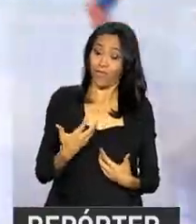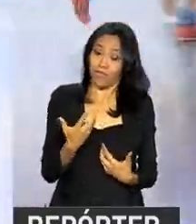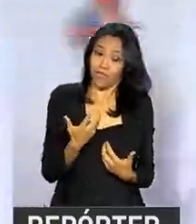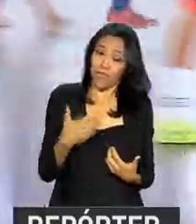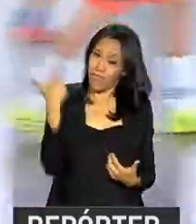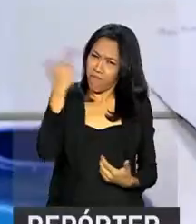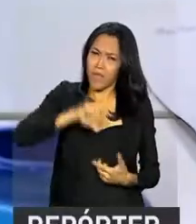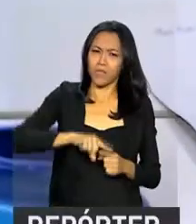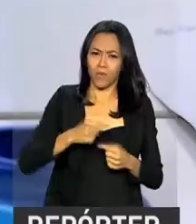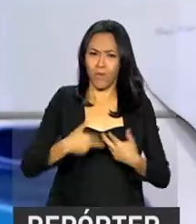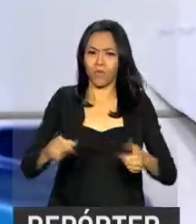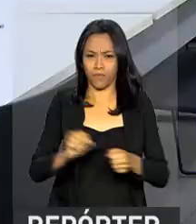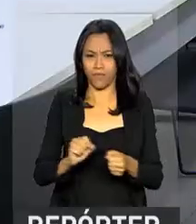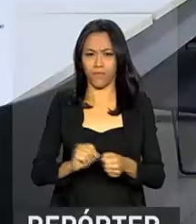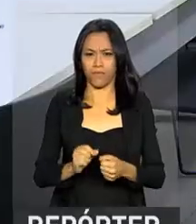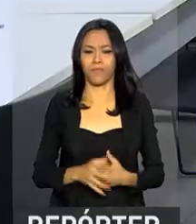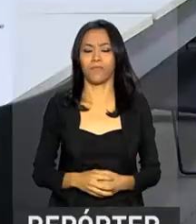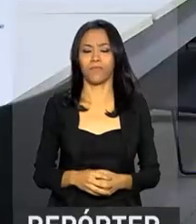coisa assim.